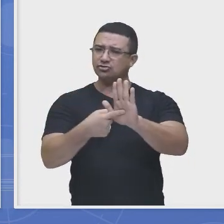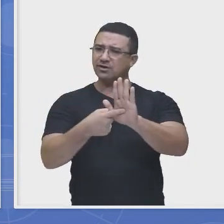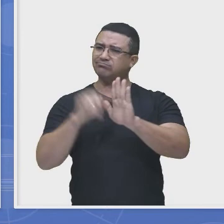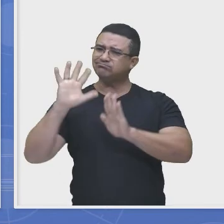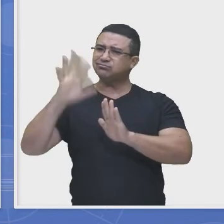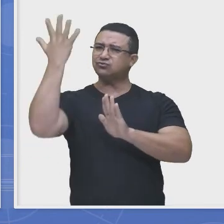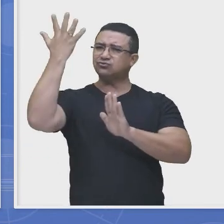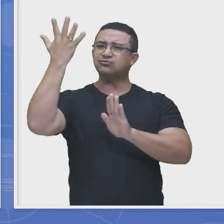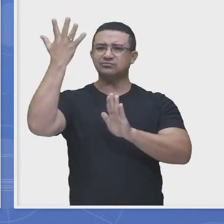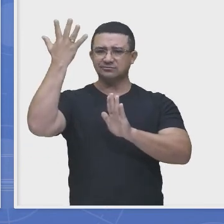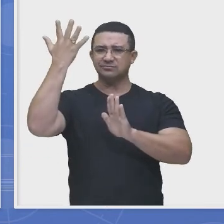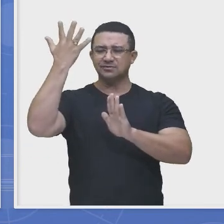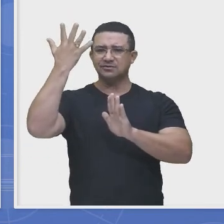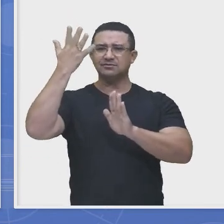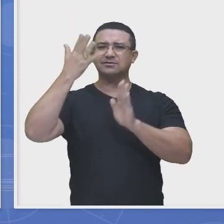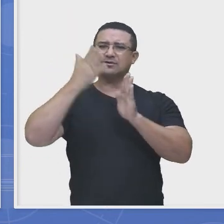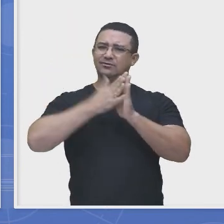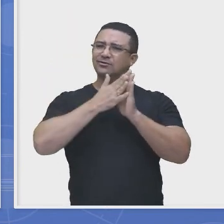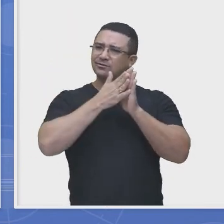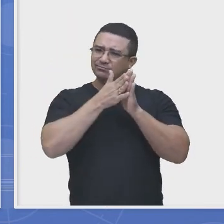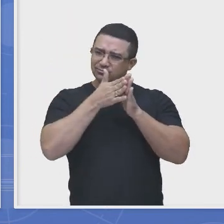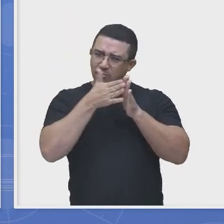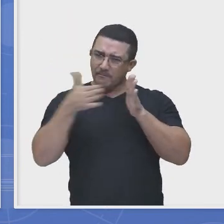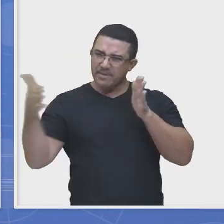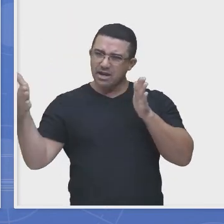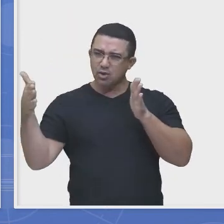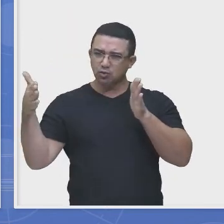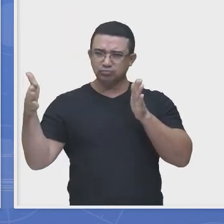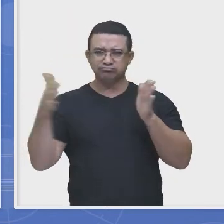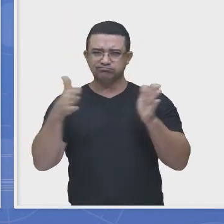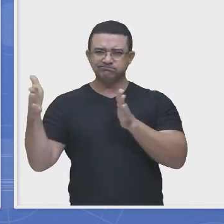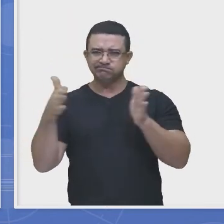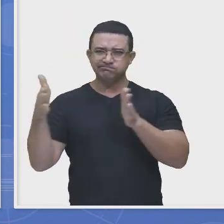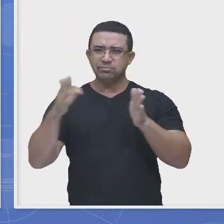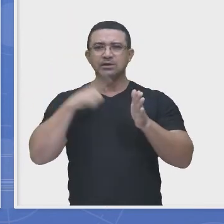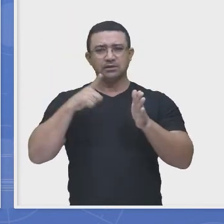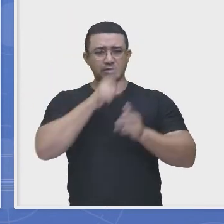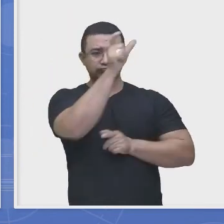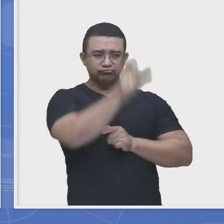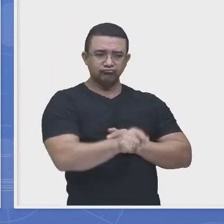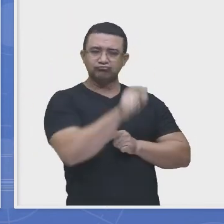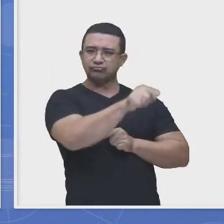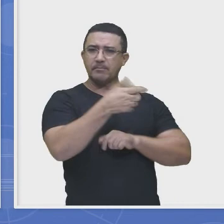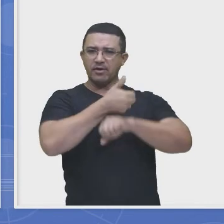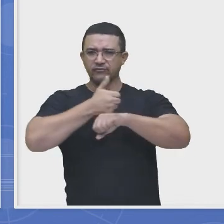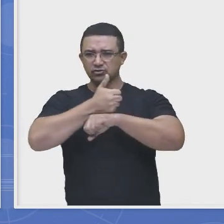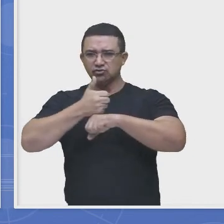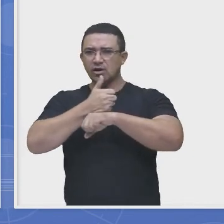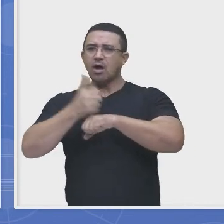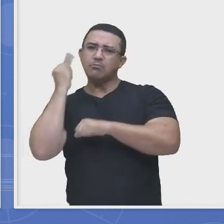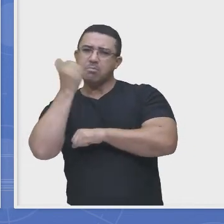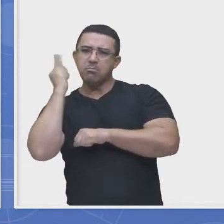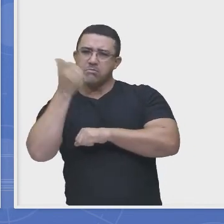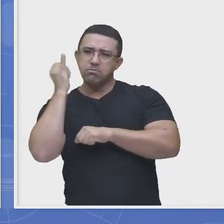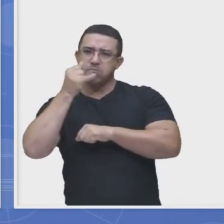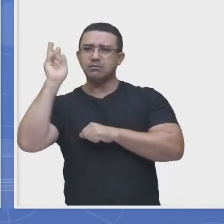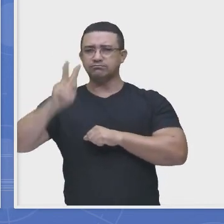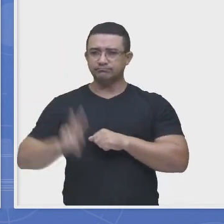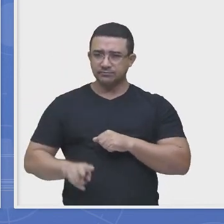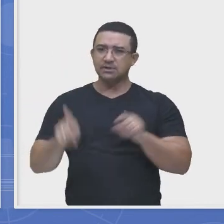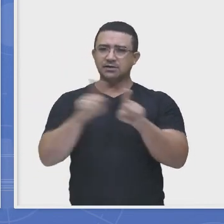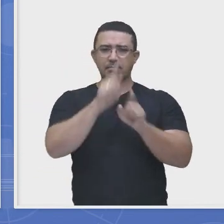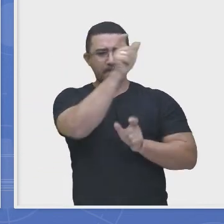narrados, acontecimentos ao longo de determinado período. Então, nós vamos ter a presença de um narrador, alguém que conta a história, vamos ter a presença